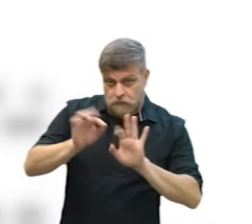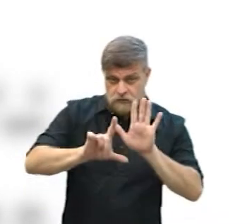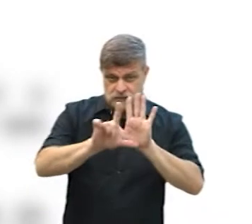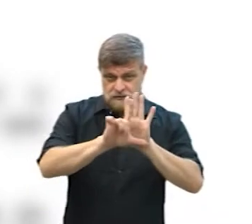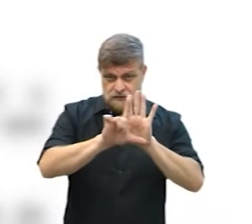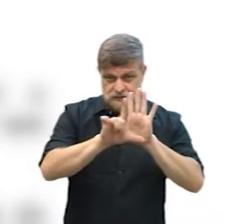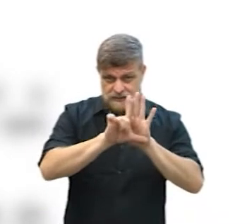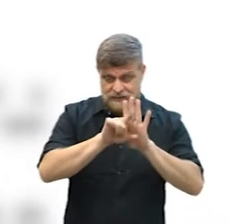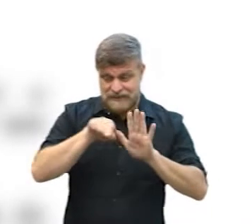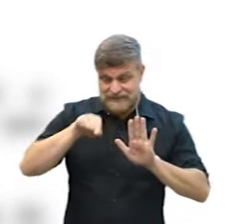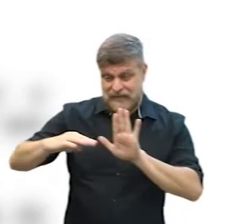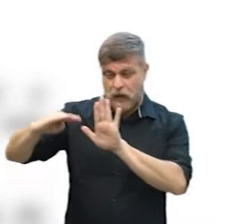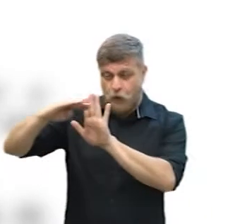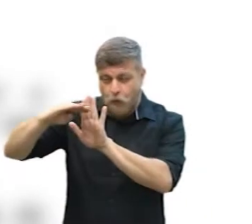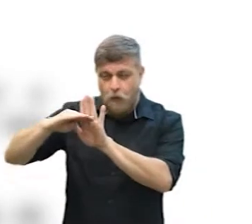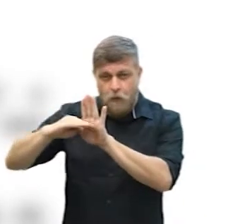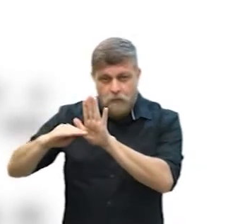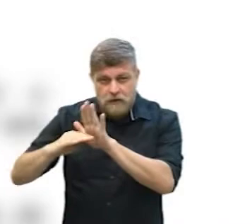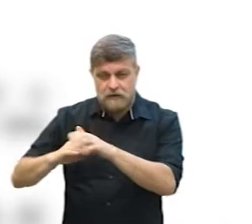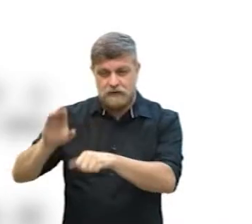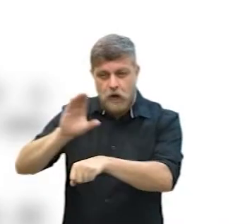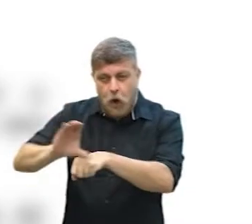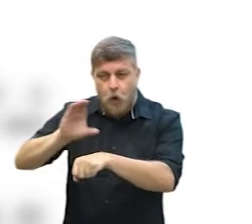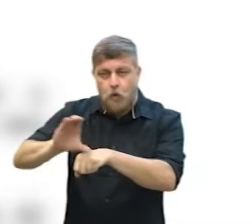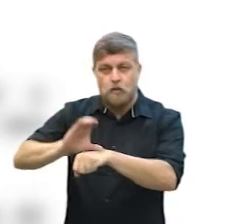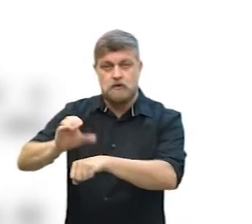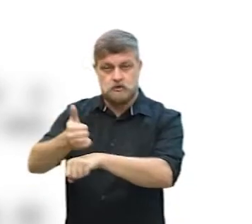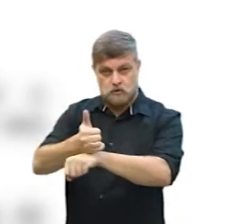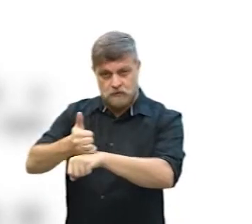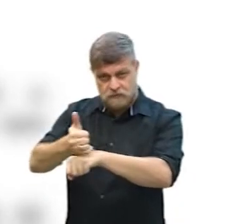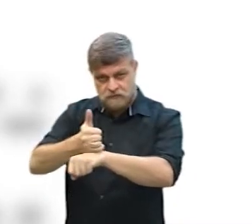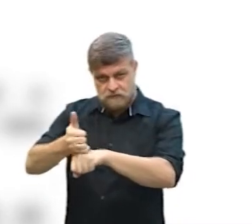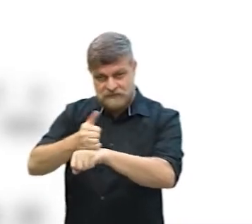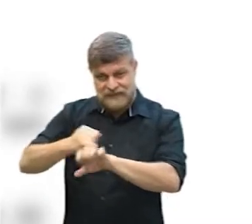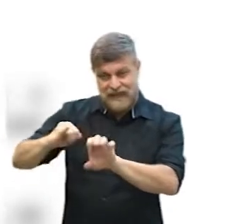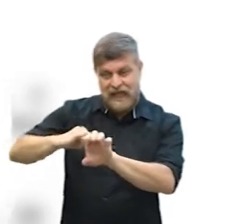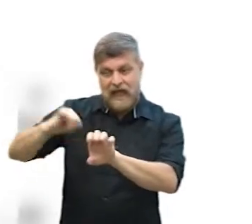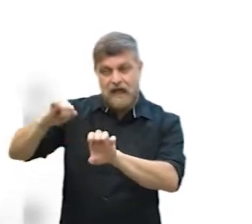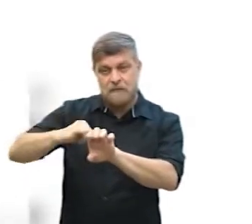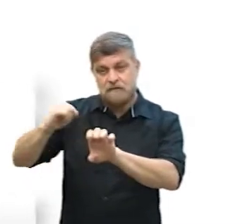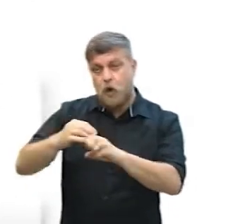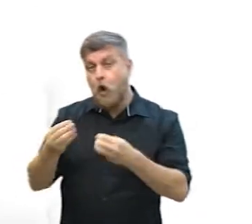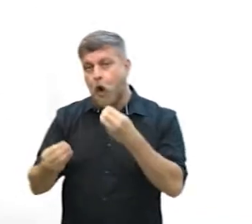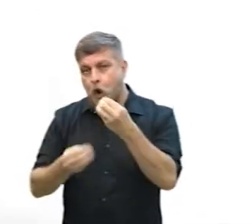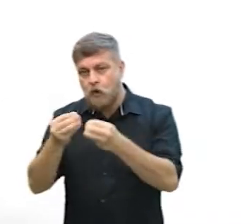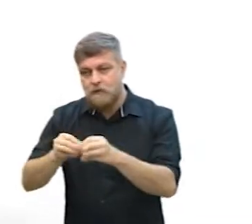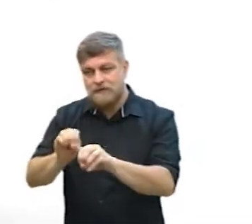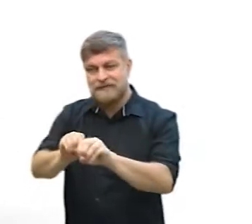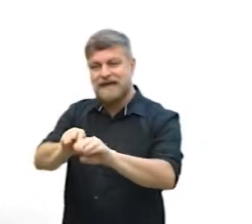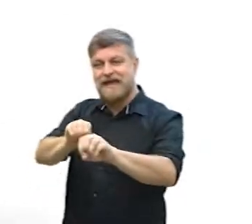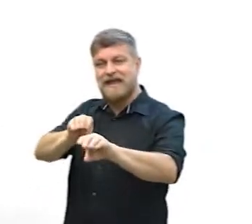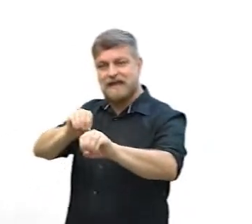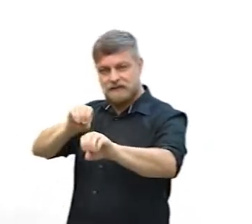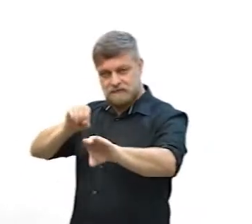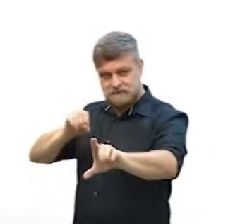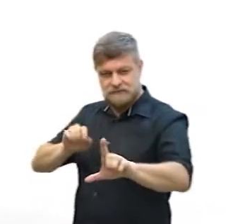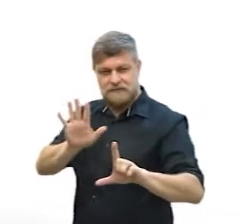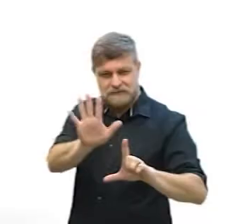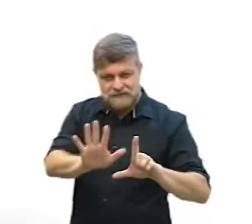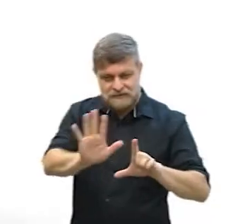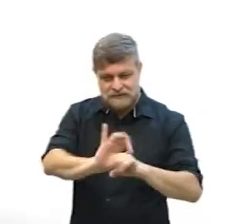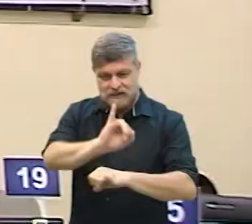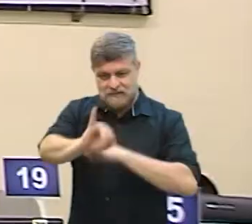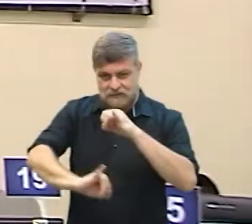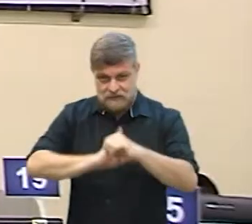O projeto de lei que institui o programa de capacitação profissional e empreendedorismo na modalidade EAD,